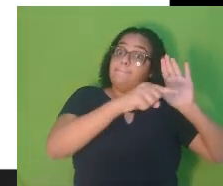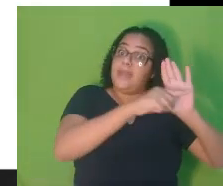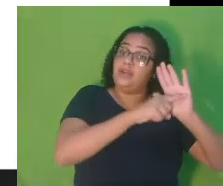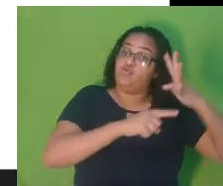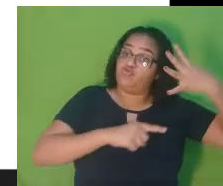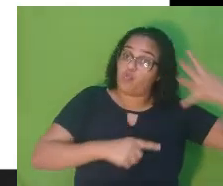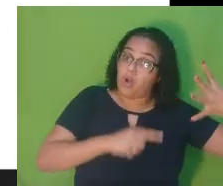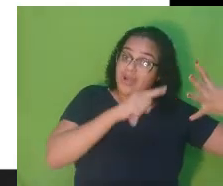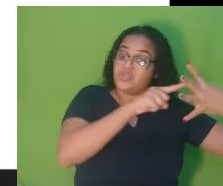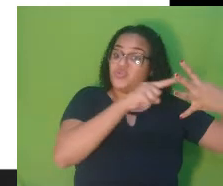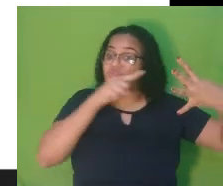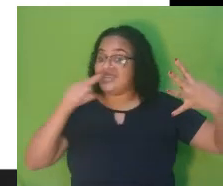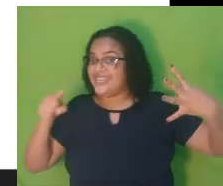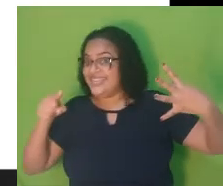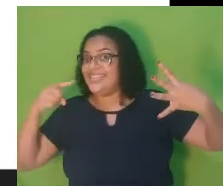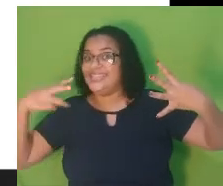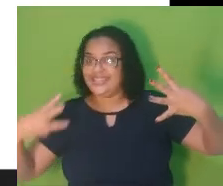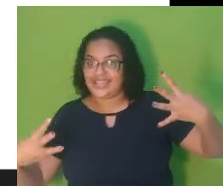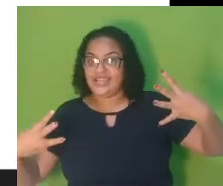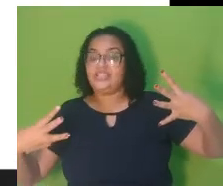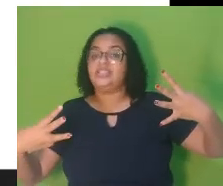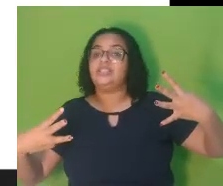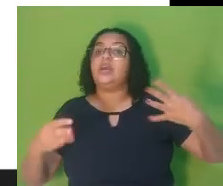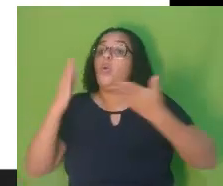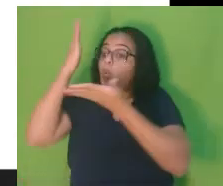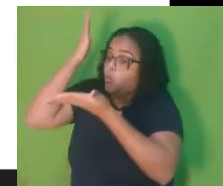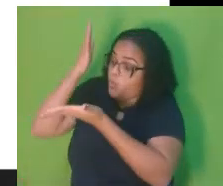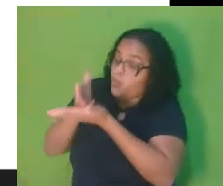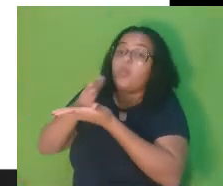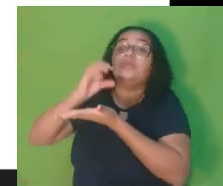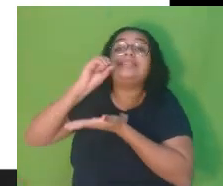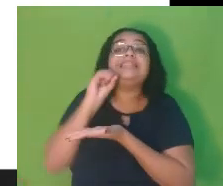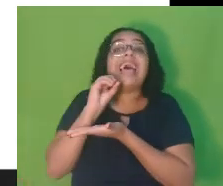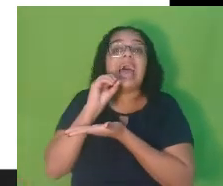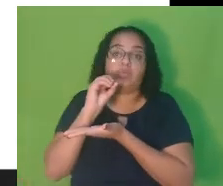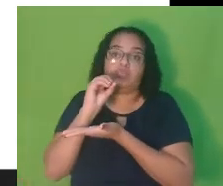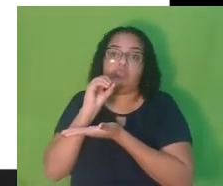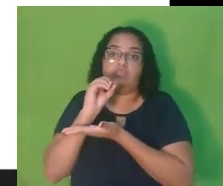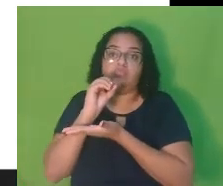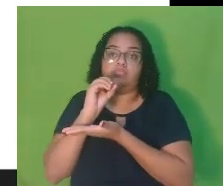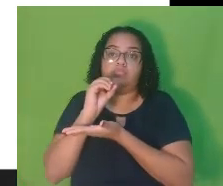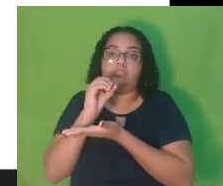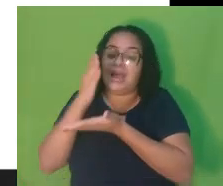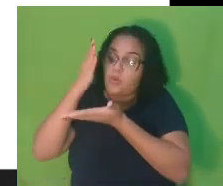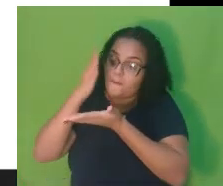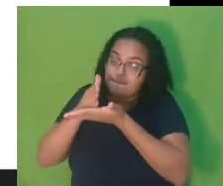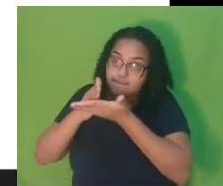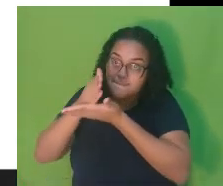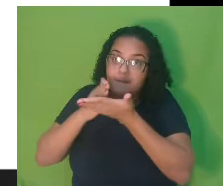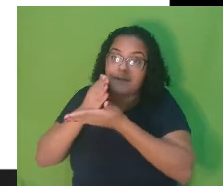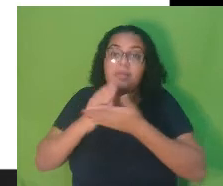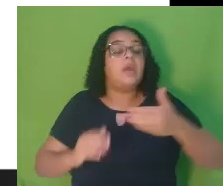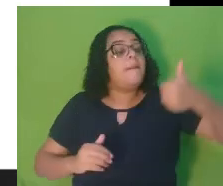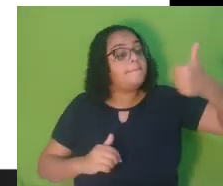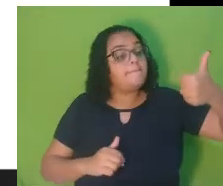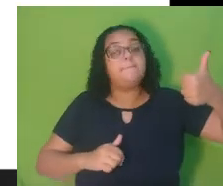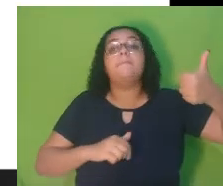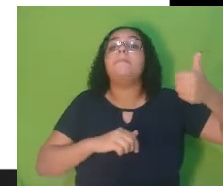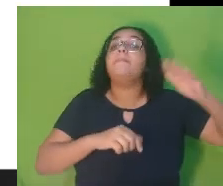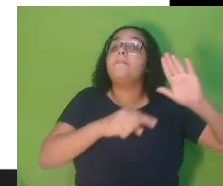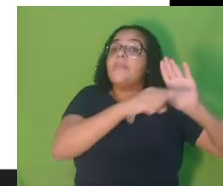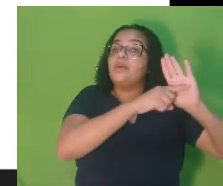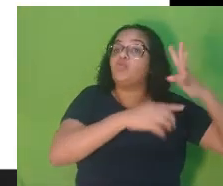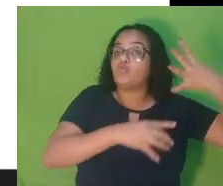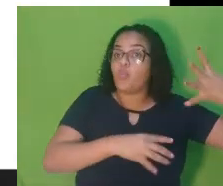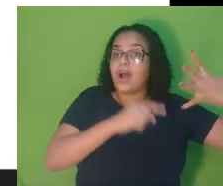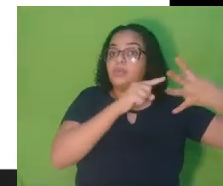e 3. Né? Então, o 0 está entre menos 4